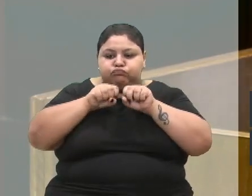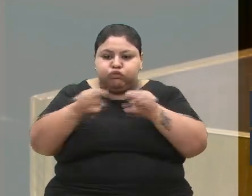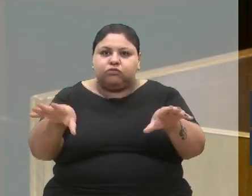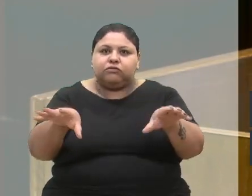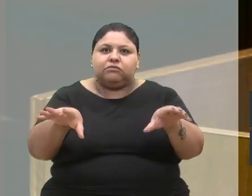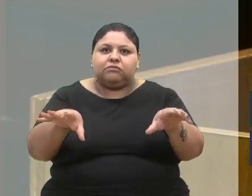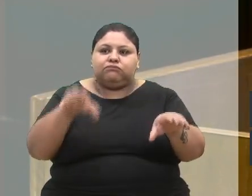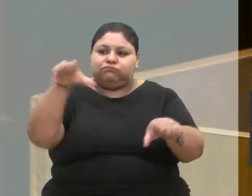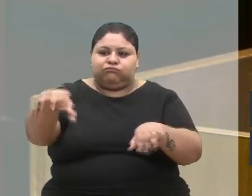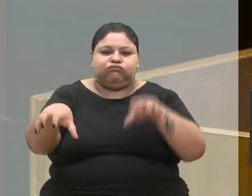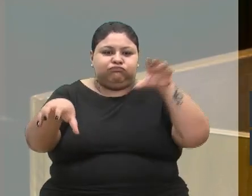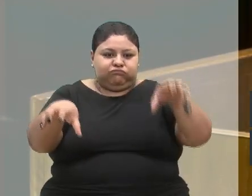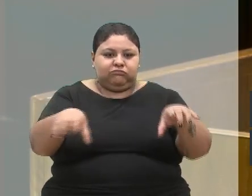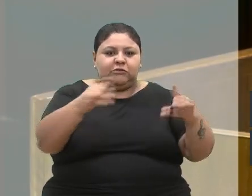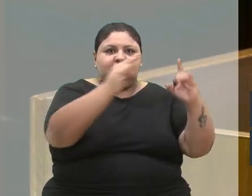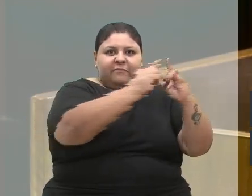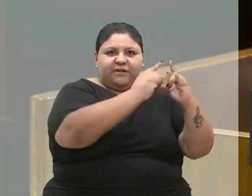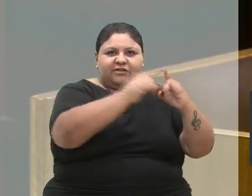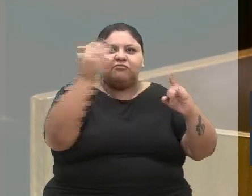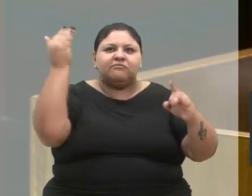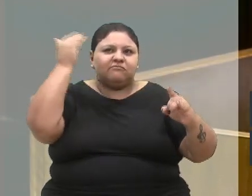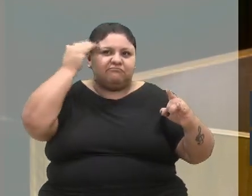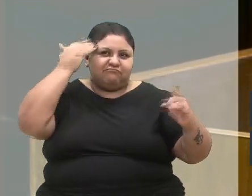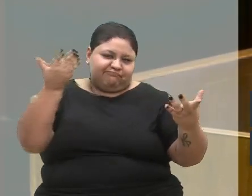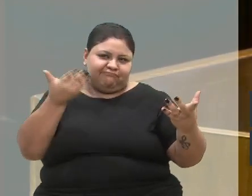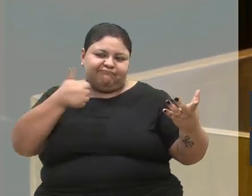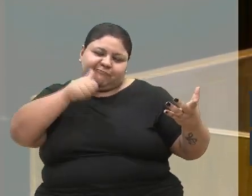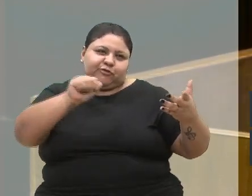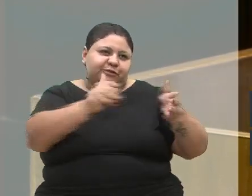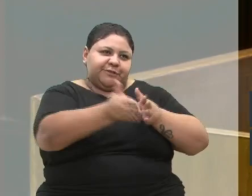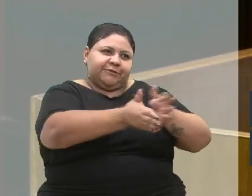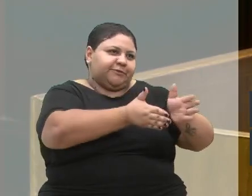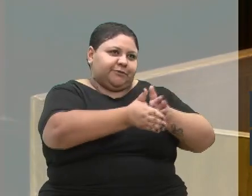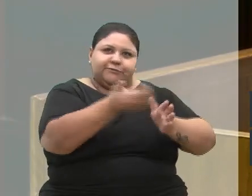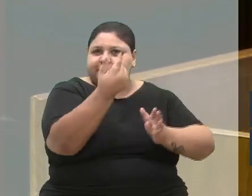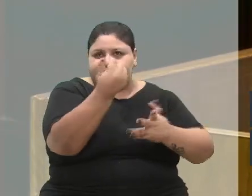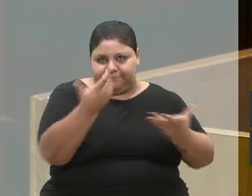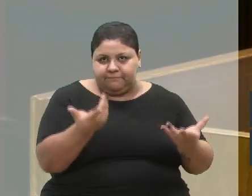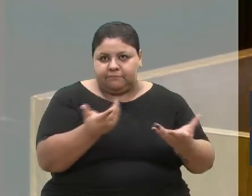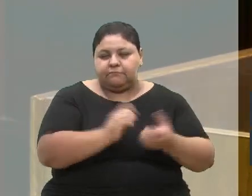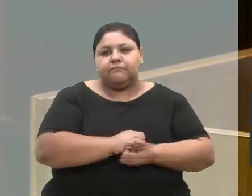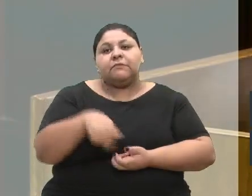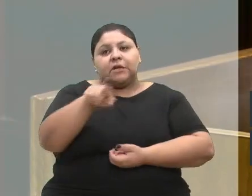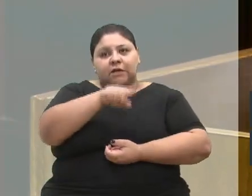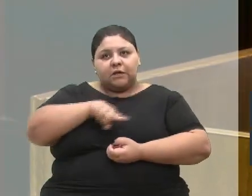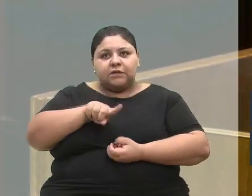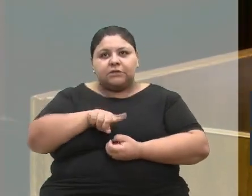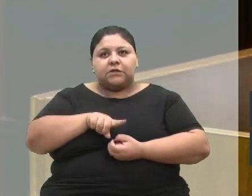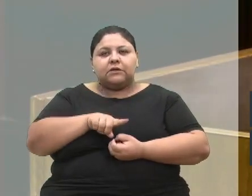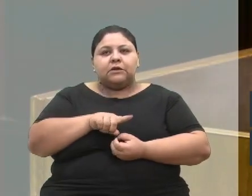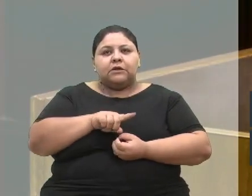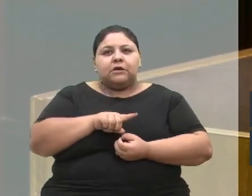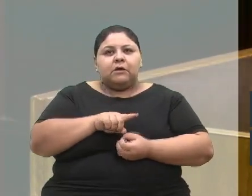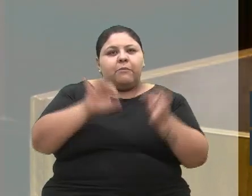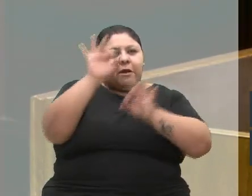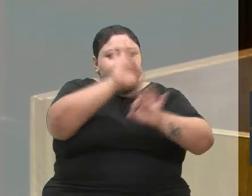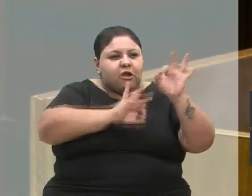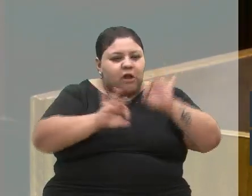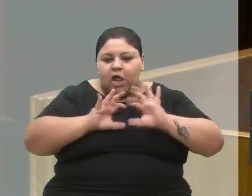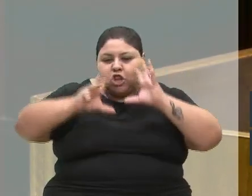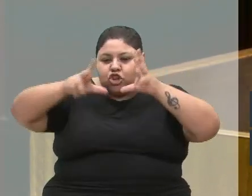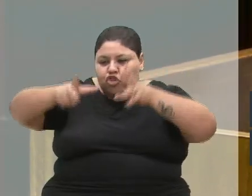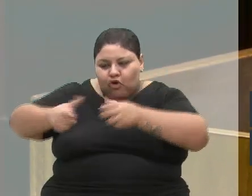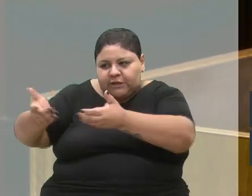não tenham, né, não consigam acessar esses recursos, né? Então, a gente, para tentar democratizar, fazer com que todas possam